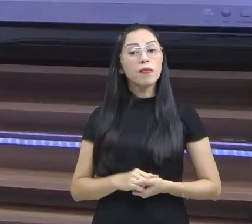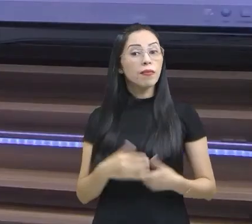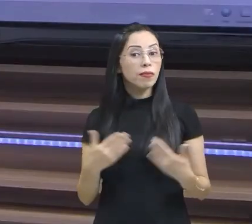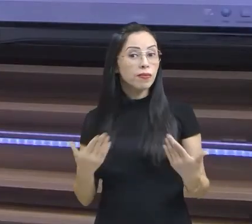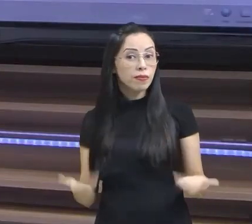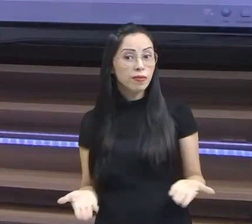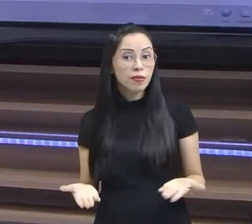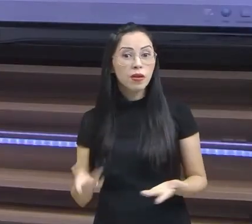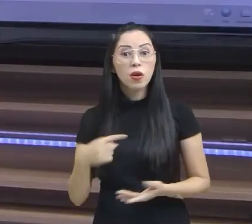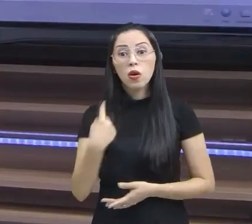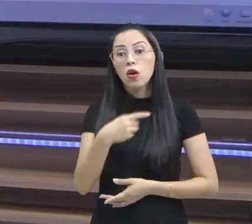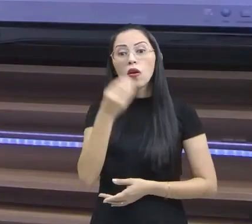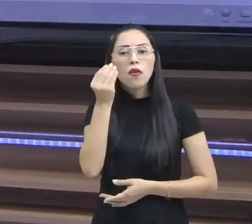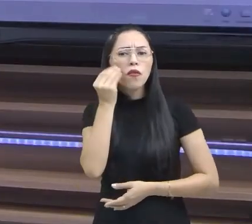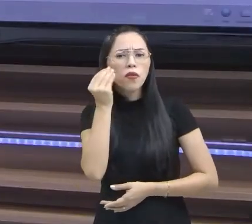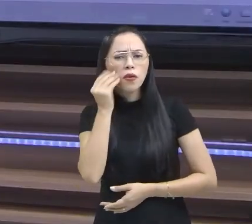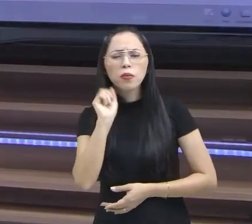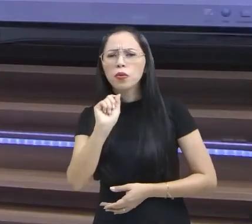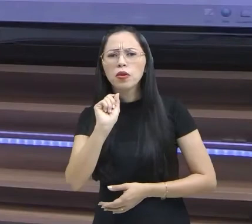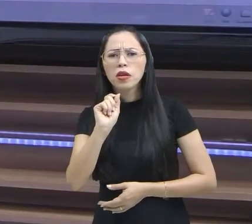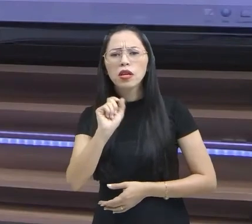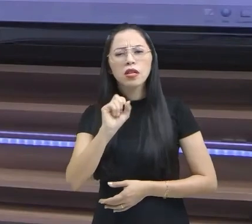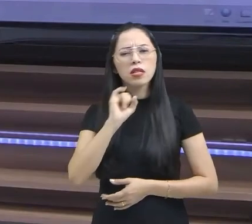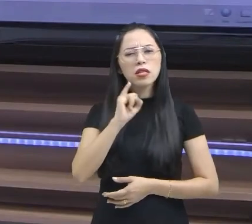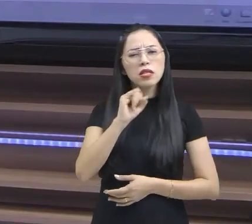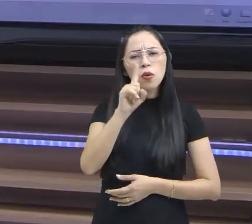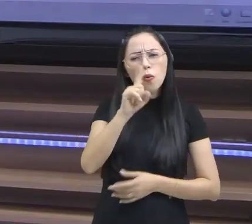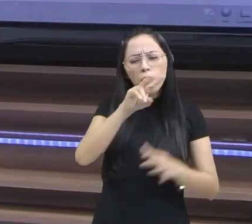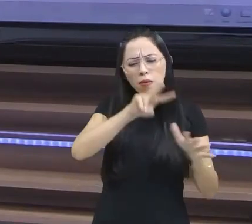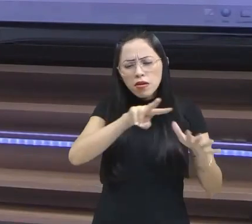seguinte, que se uma semana tem 7